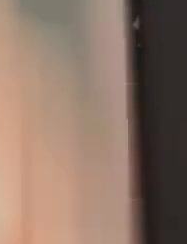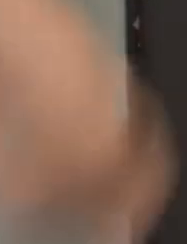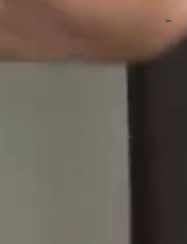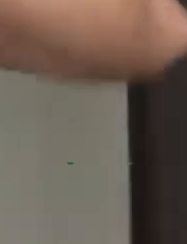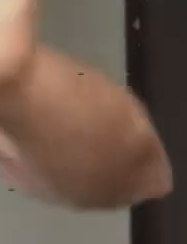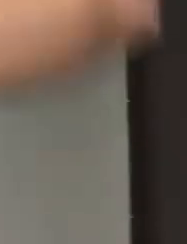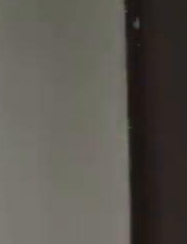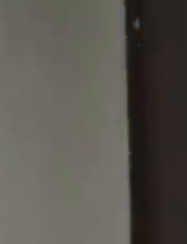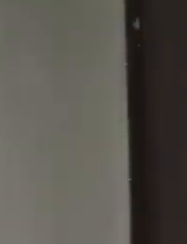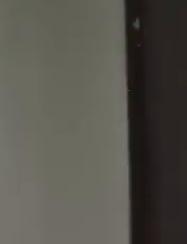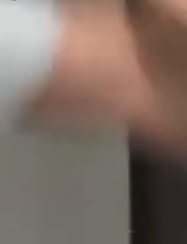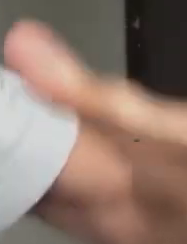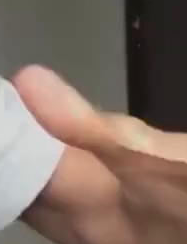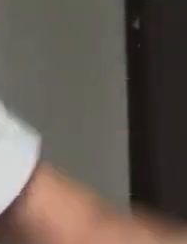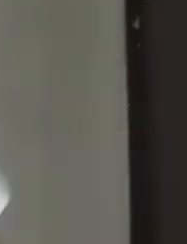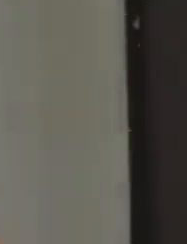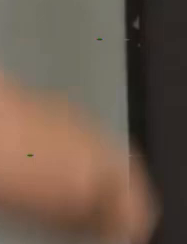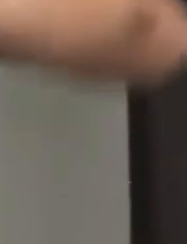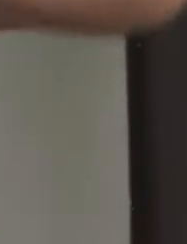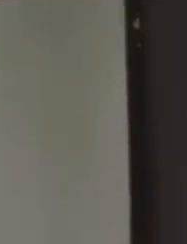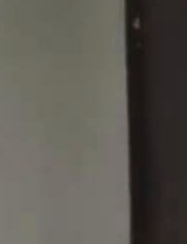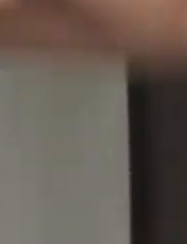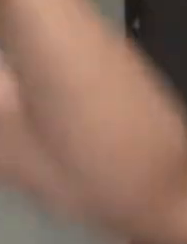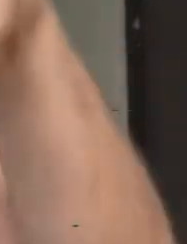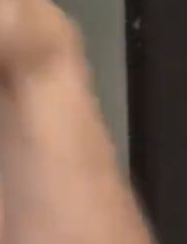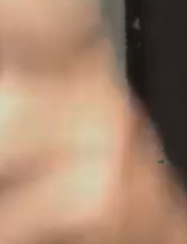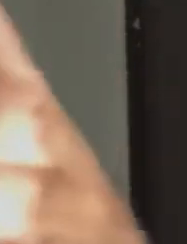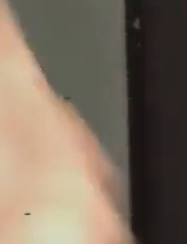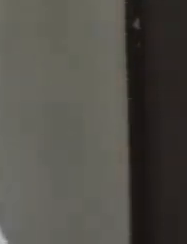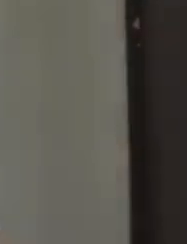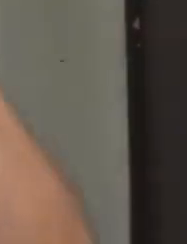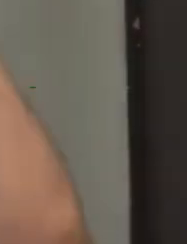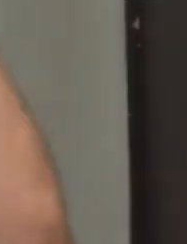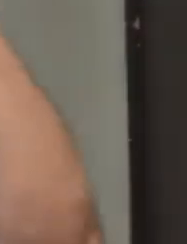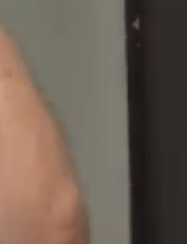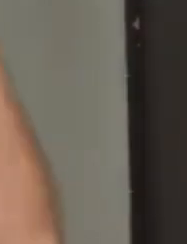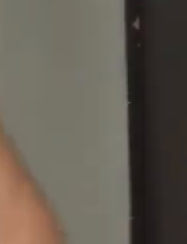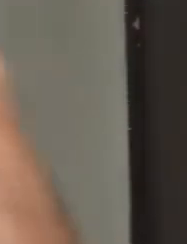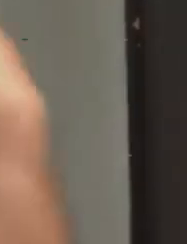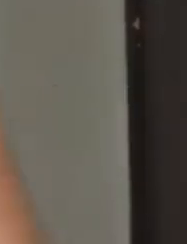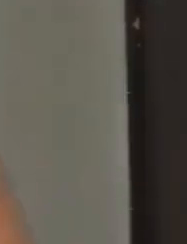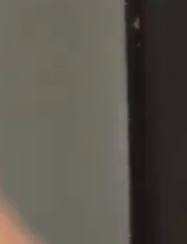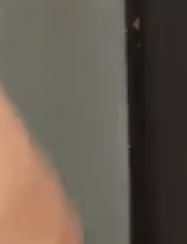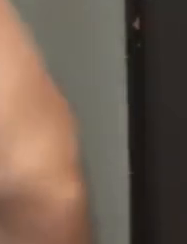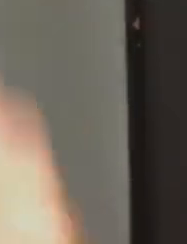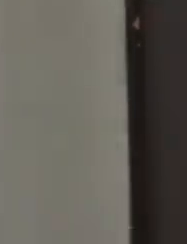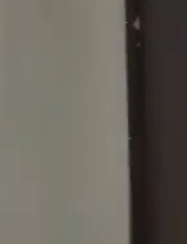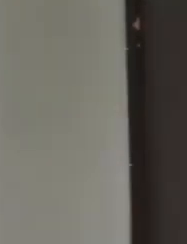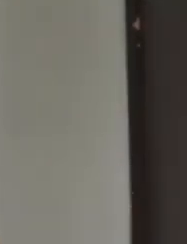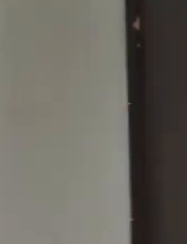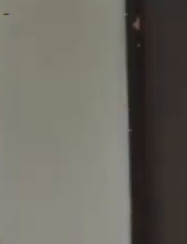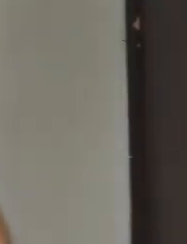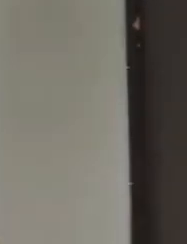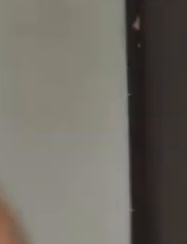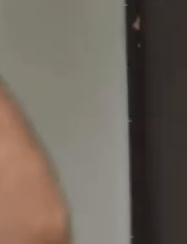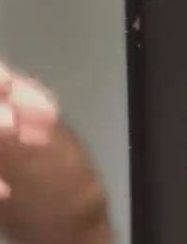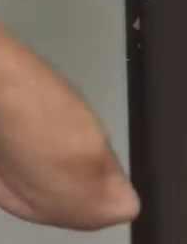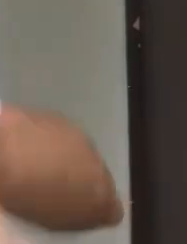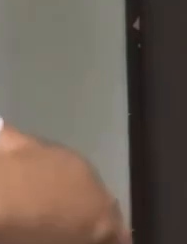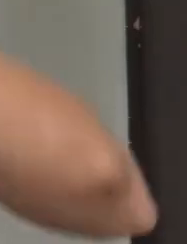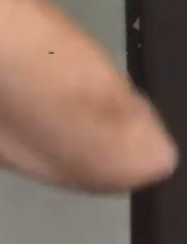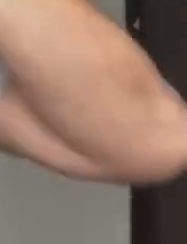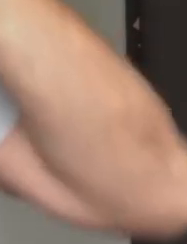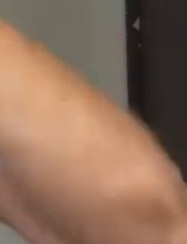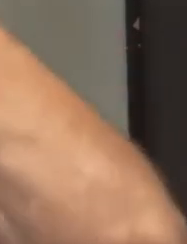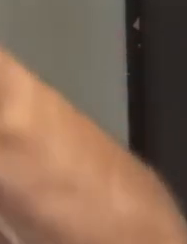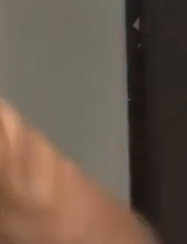na cara dela, pelo fato dela existir, pelo fato dela respirar, pelo fato dela ser bolsonarista. Então é claro que a gente